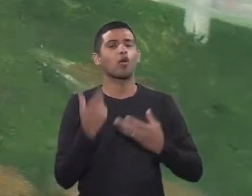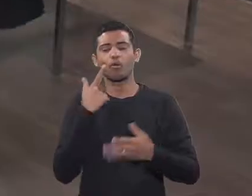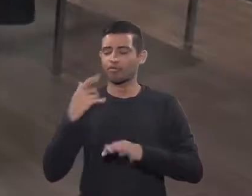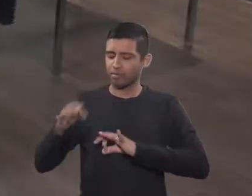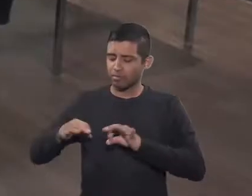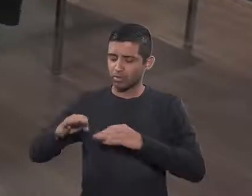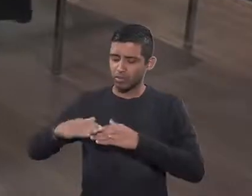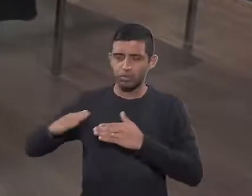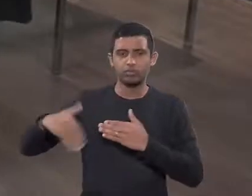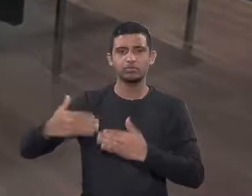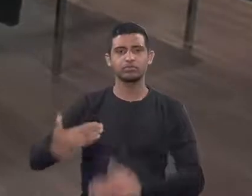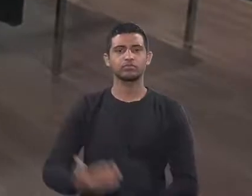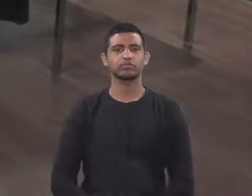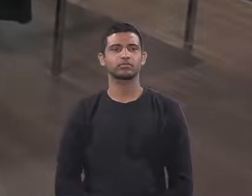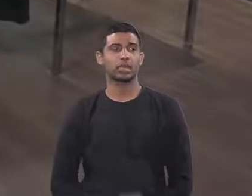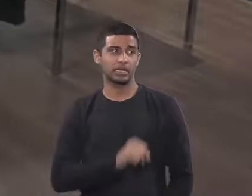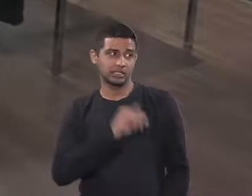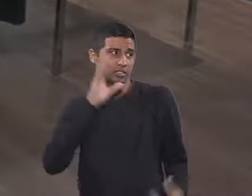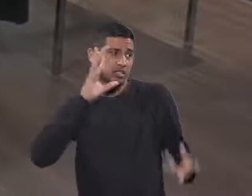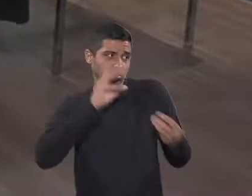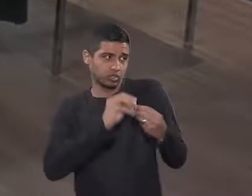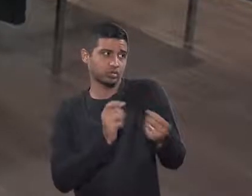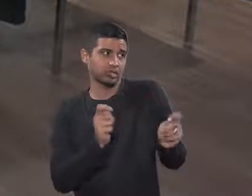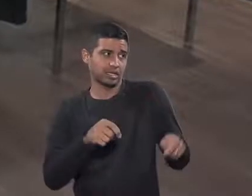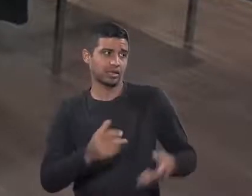processo, se a gente pudesse resumir,